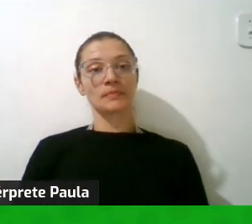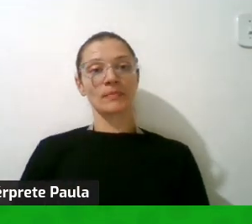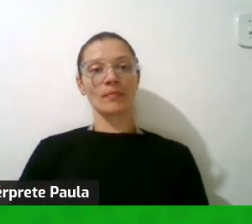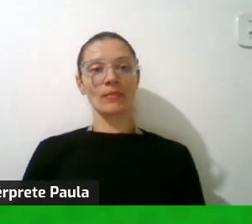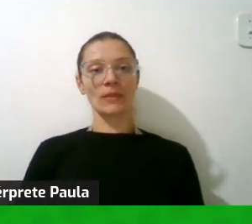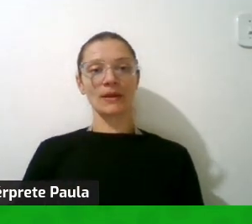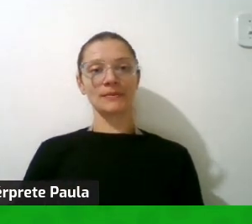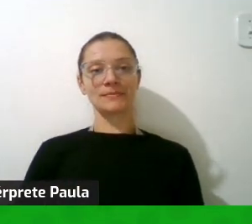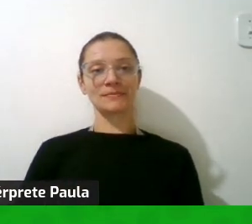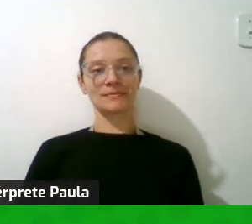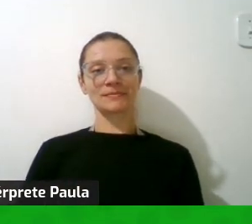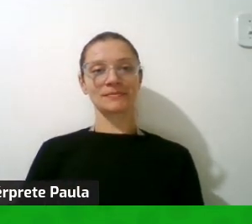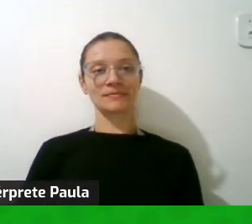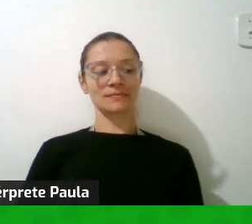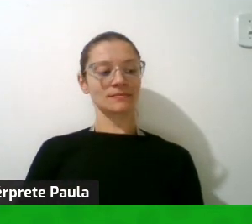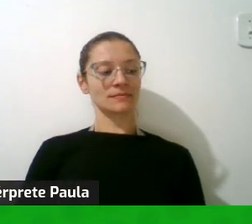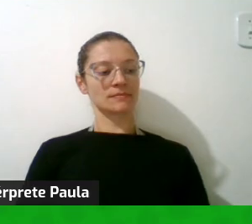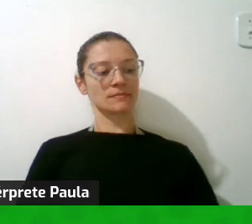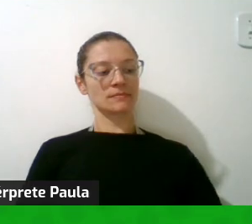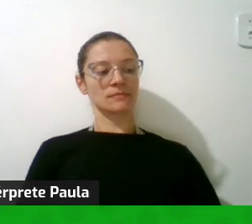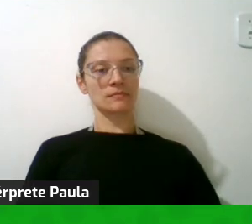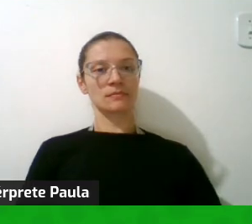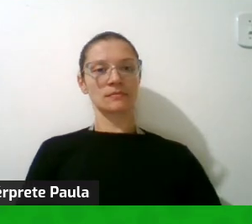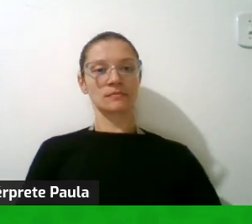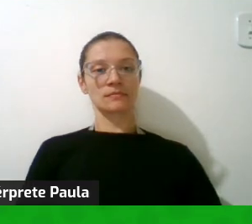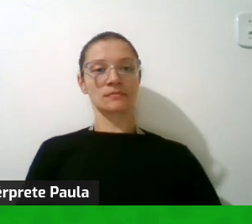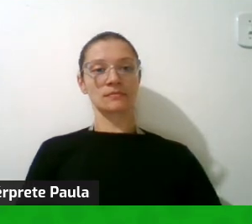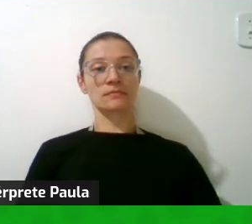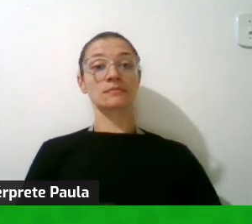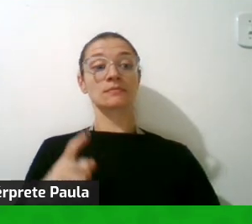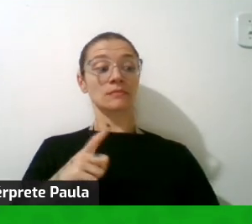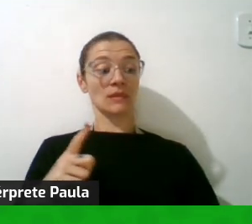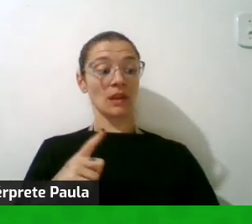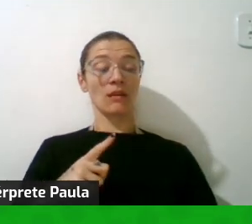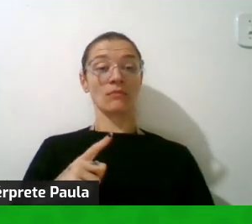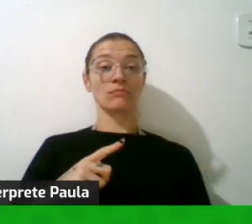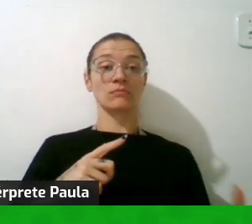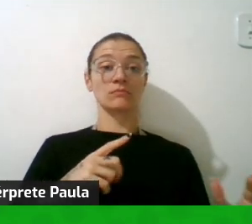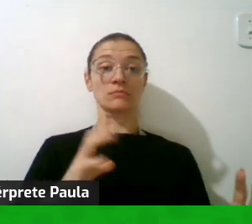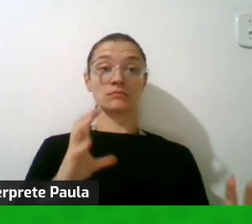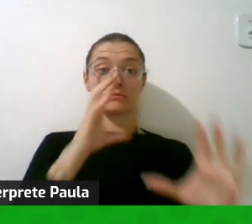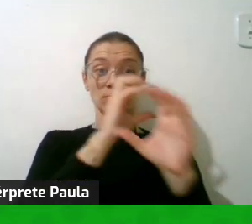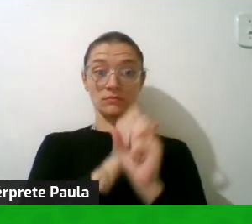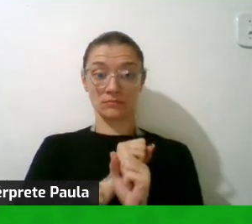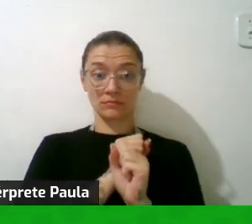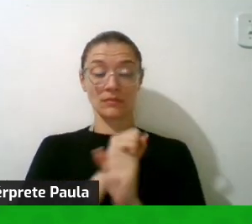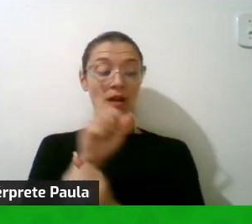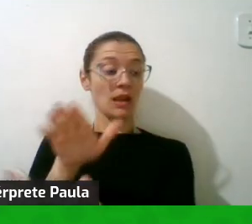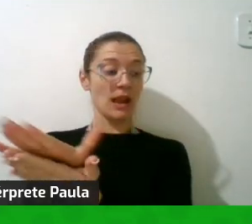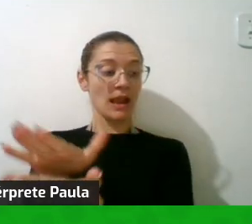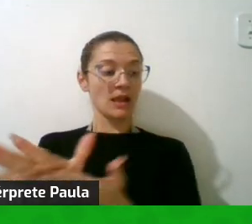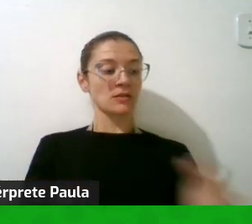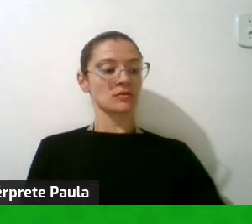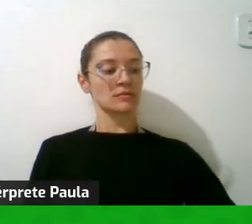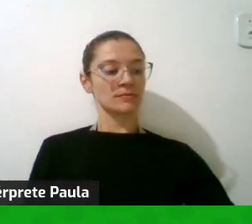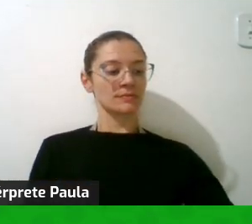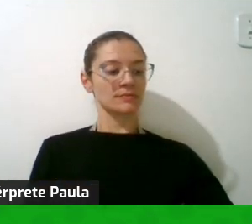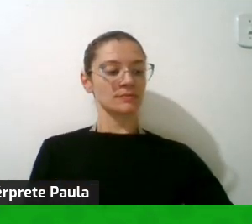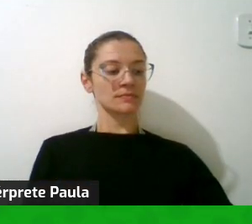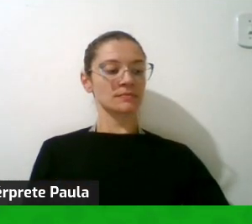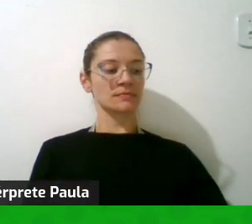Perfeito. Separei aqui agora, tenho as duas. Então, tem receita e gastos. Vamos colocar aqui lançar as receitas. Então, vou ter o